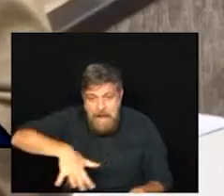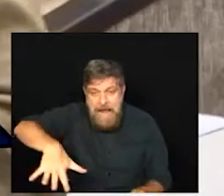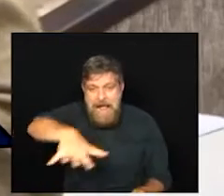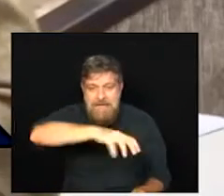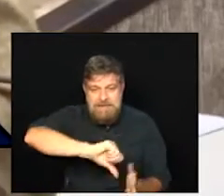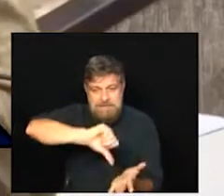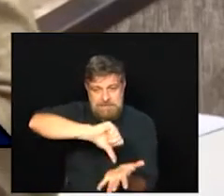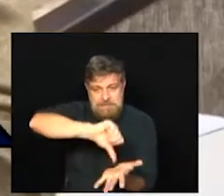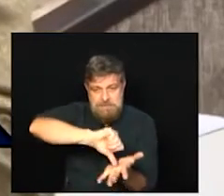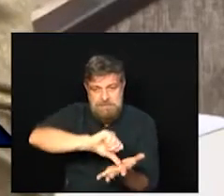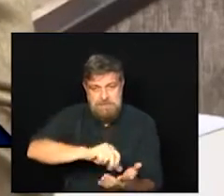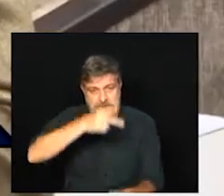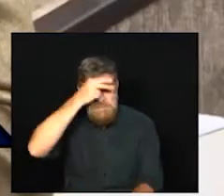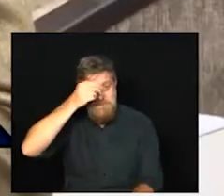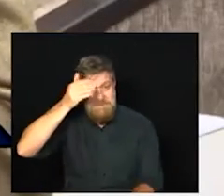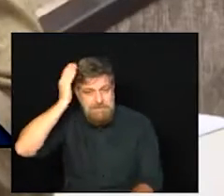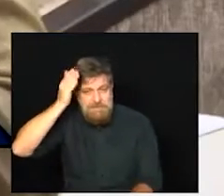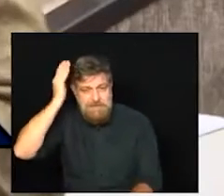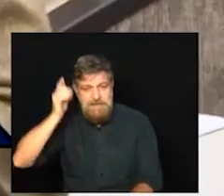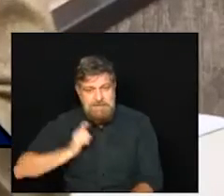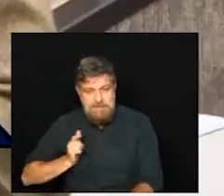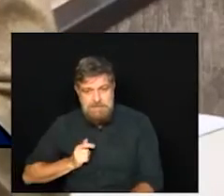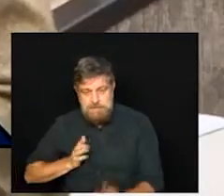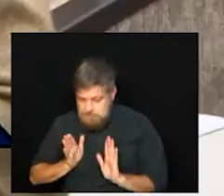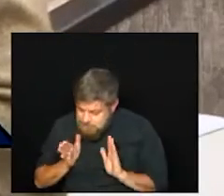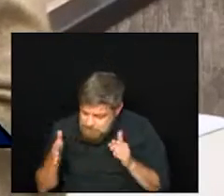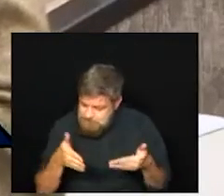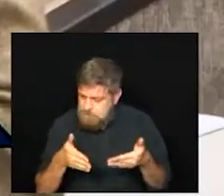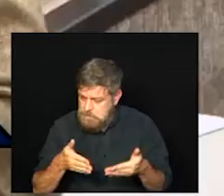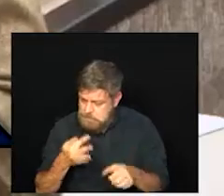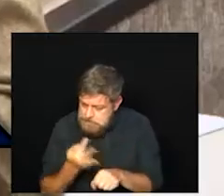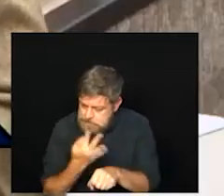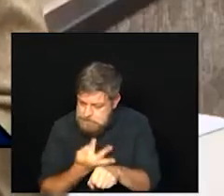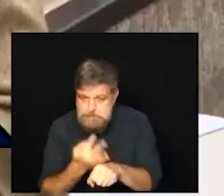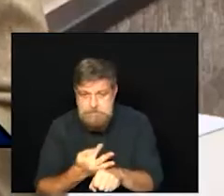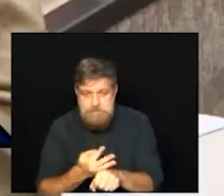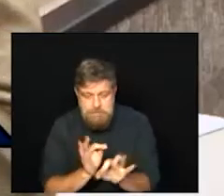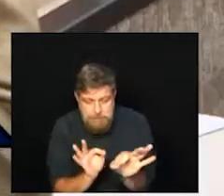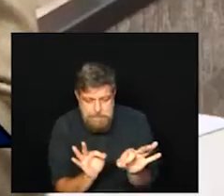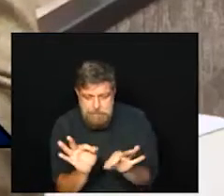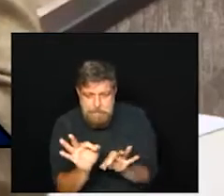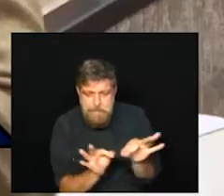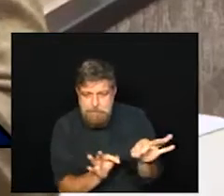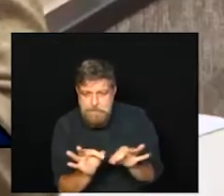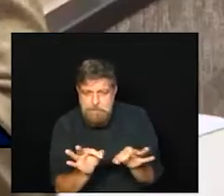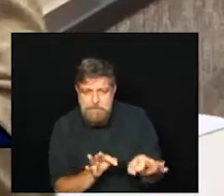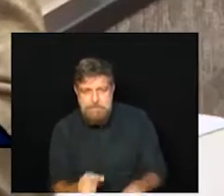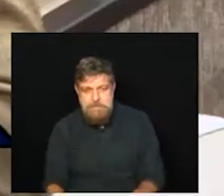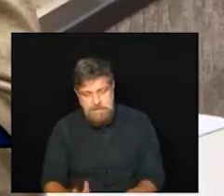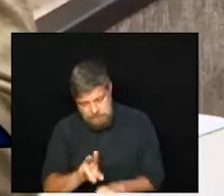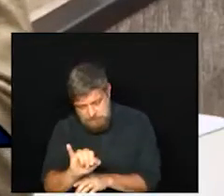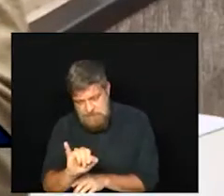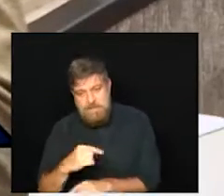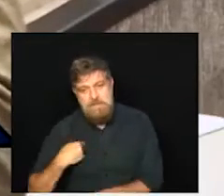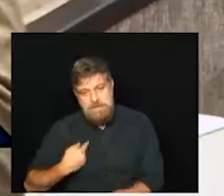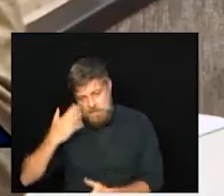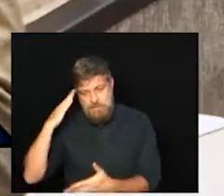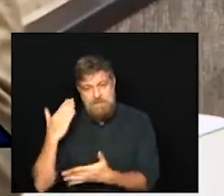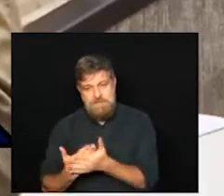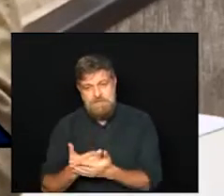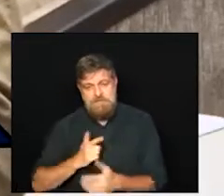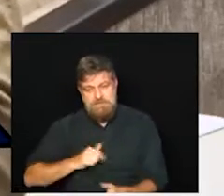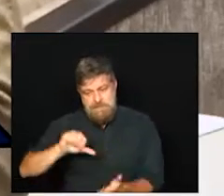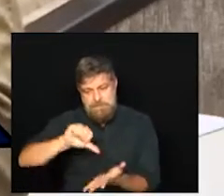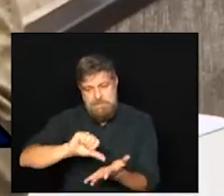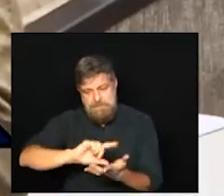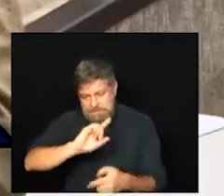metros, que o Dário está politicamente muito firme em reestruturar, revitalizar, eu acho que isso vai agregar muito para a